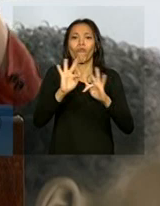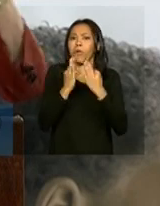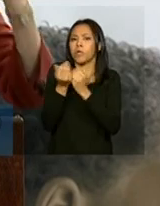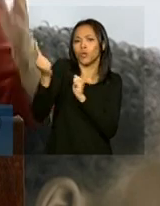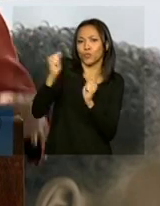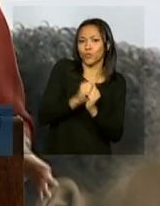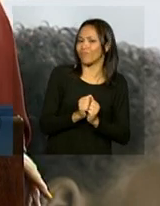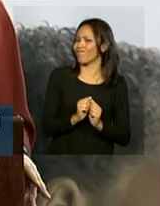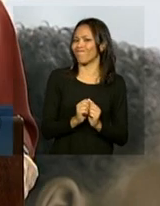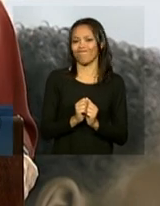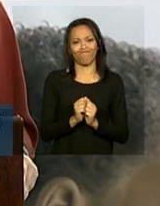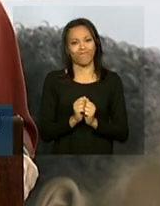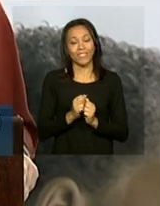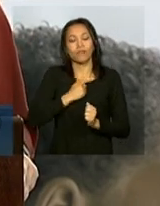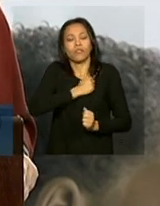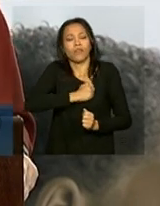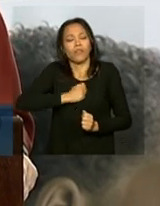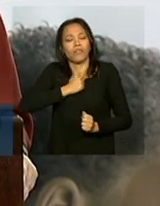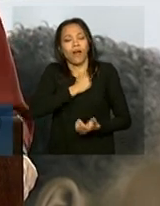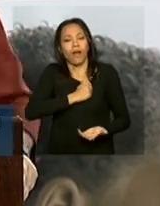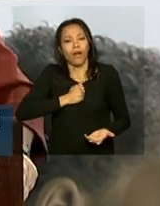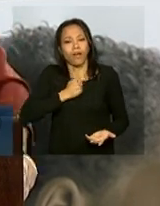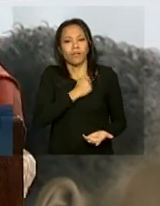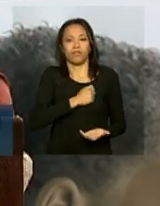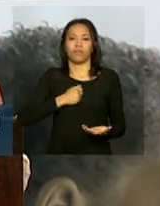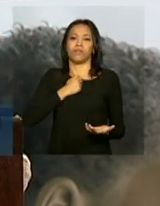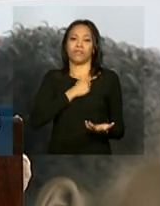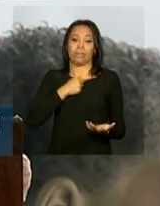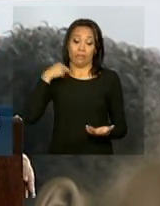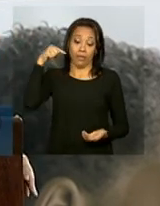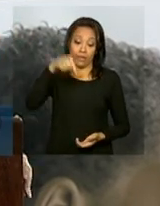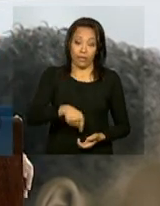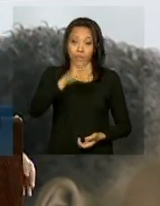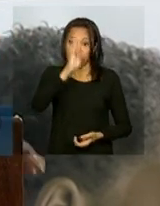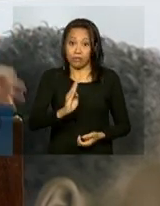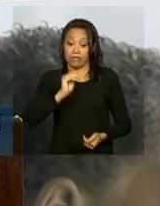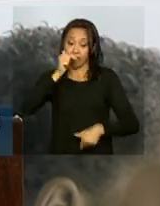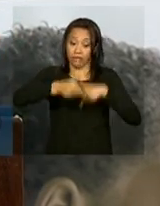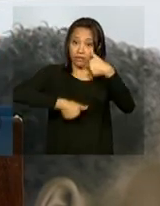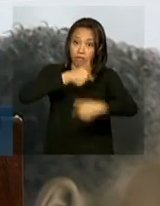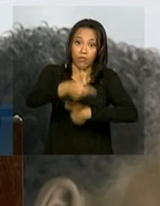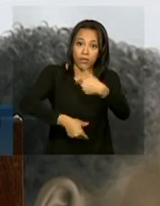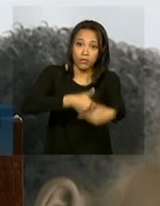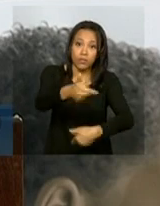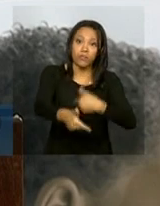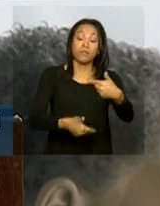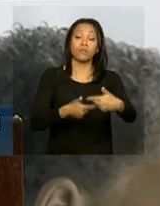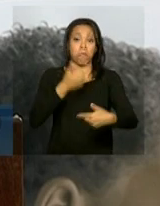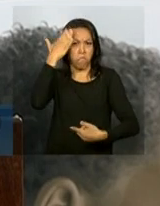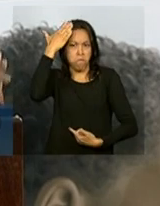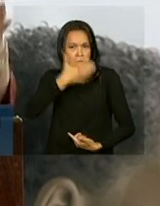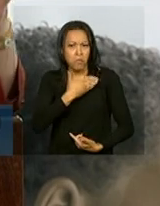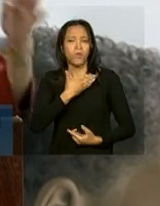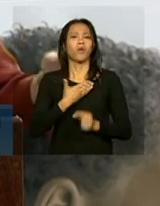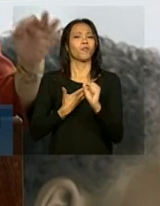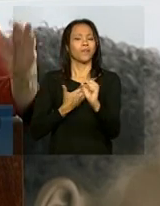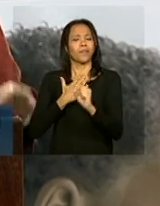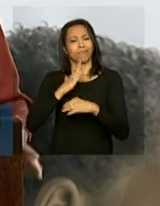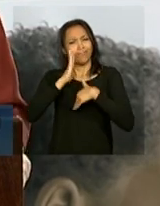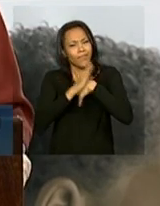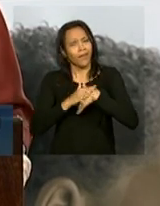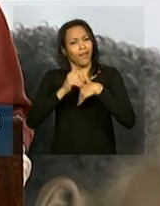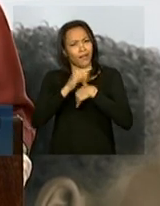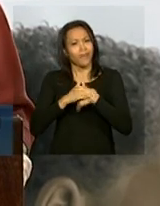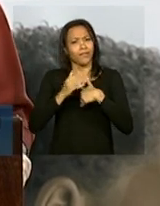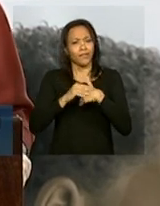que muitas vezes estão com saudade, que estão aqui trabalhando, que demonstram um imenso carinho